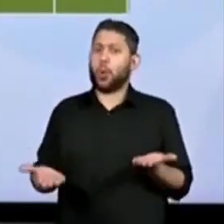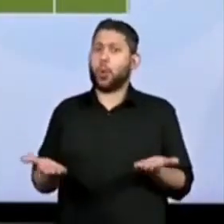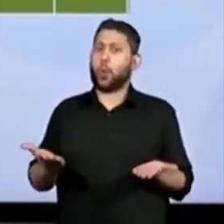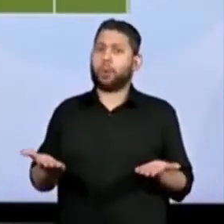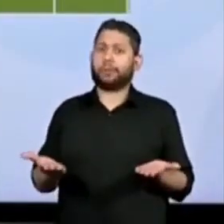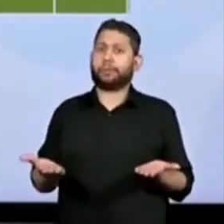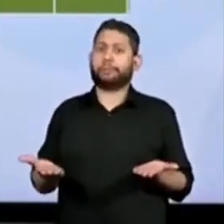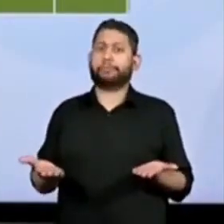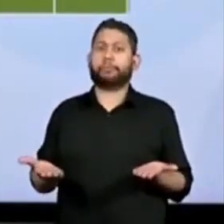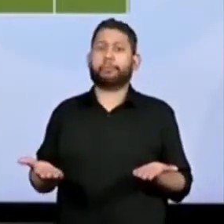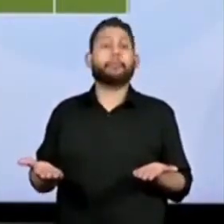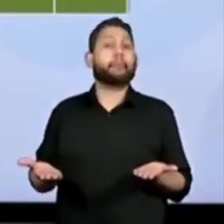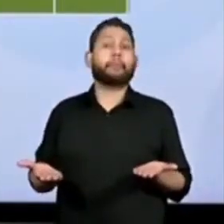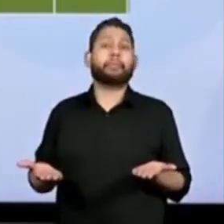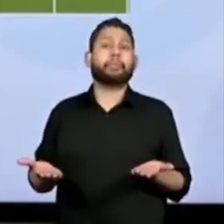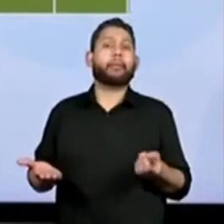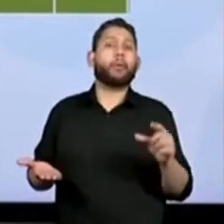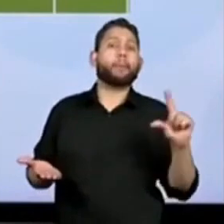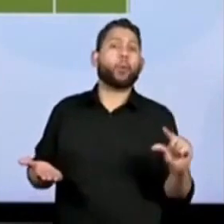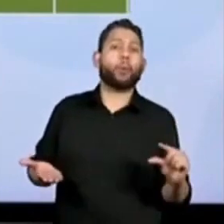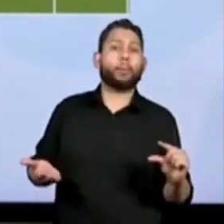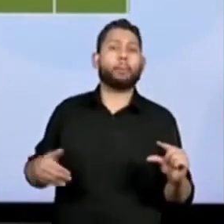e com uma divisão